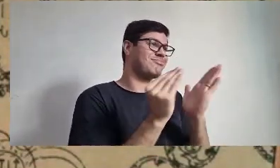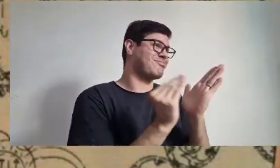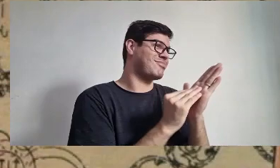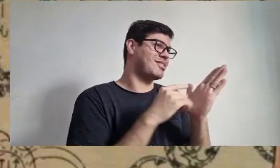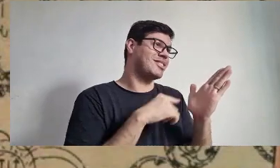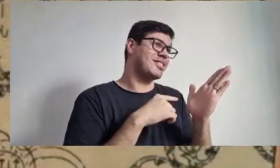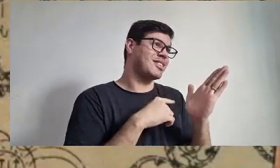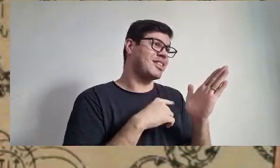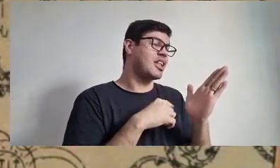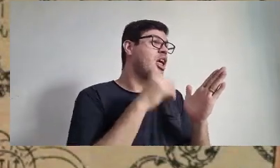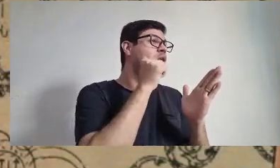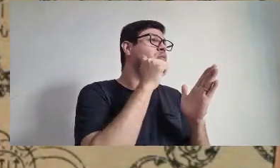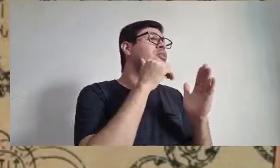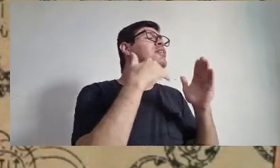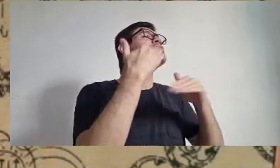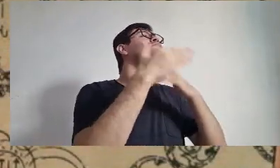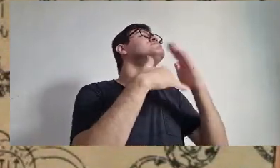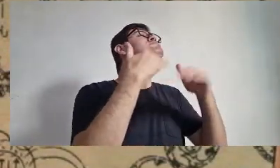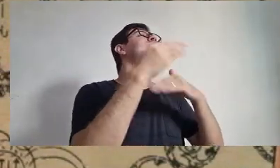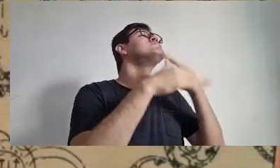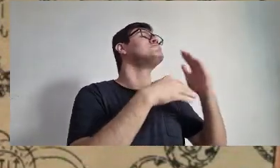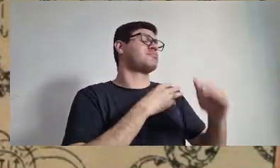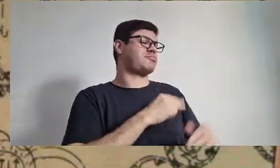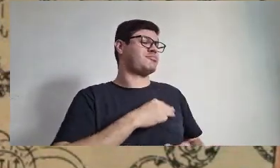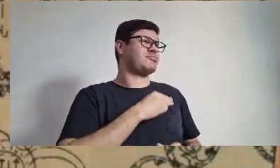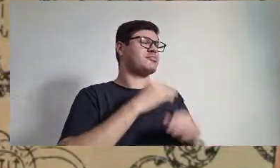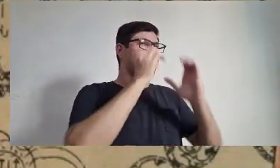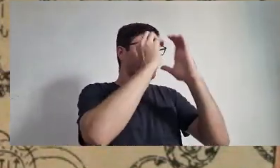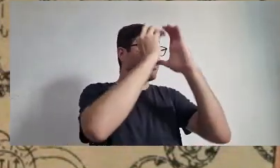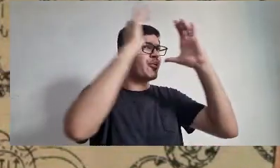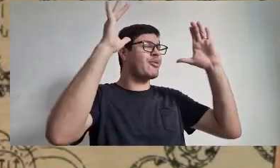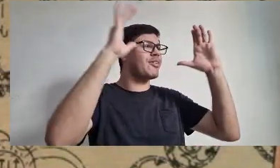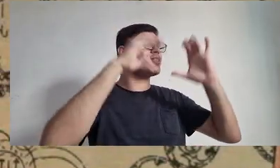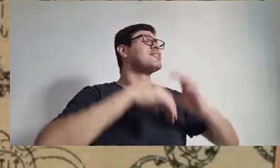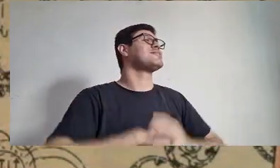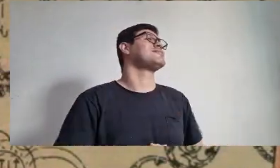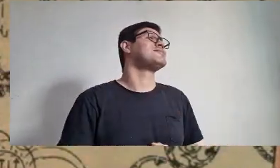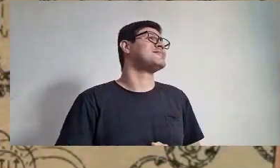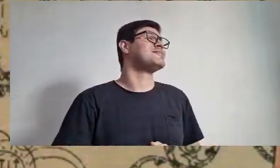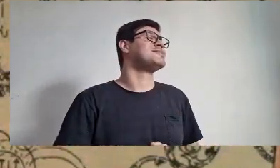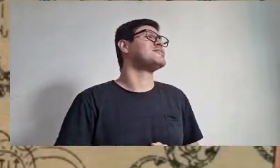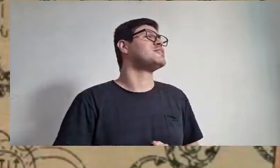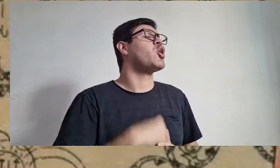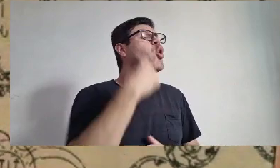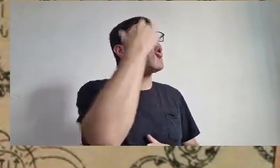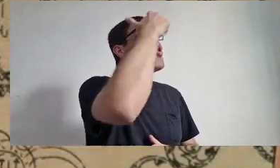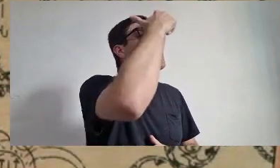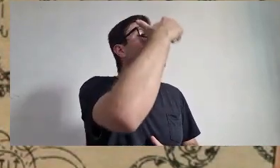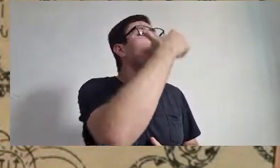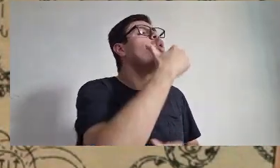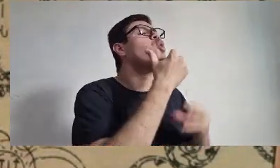visão, Ezequiel 1, versículo 10, os rostos simbólicos. O rosto